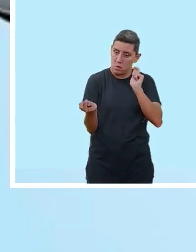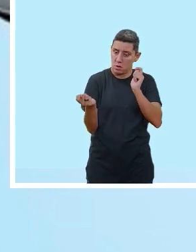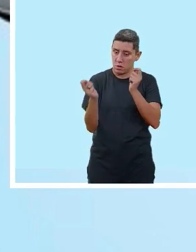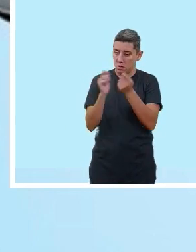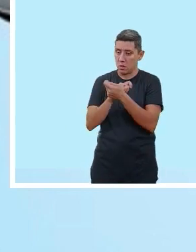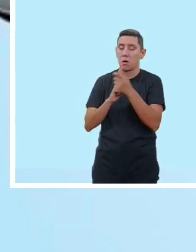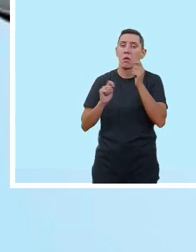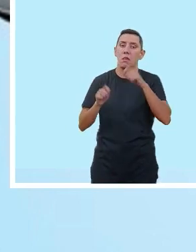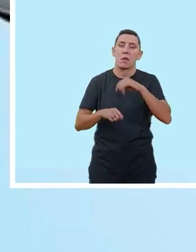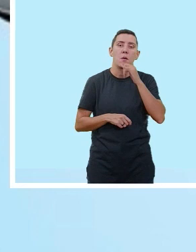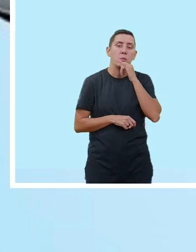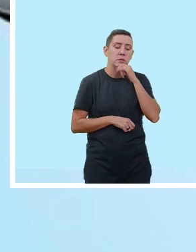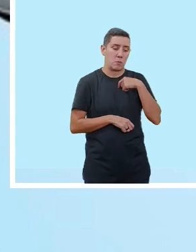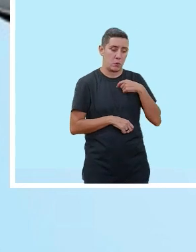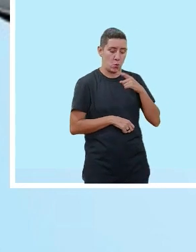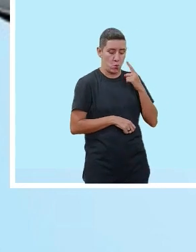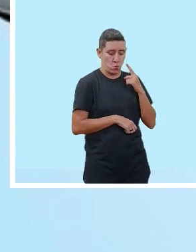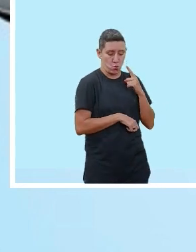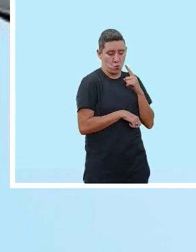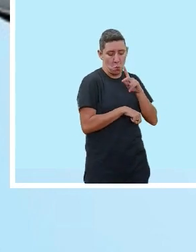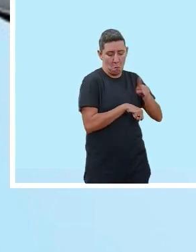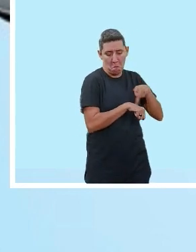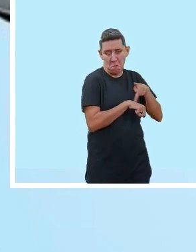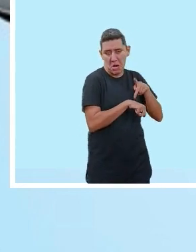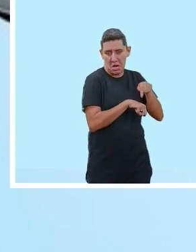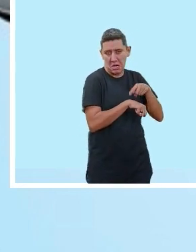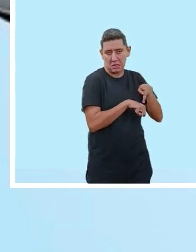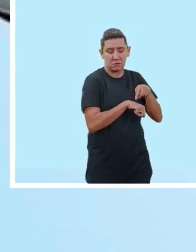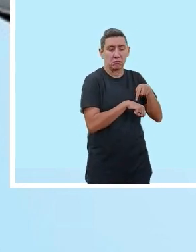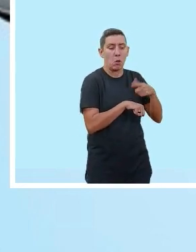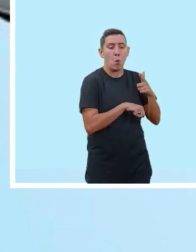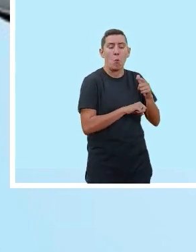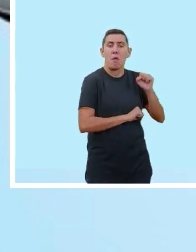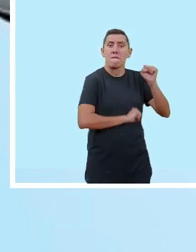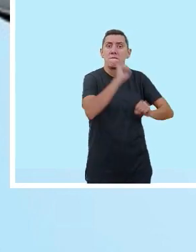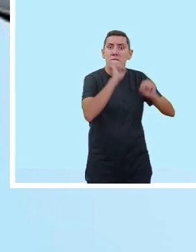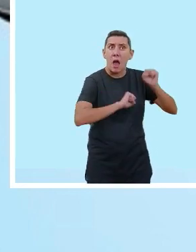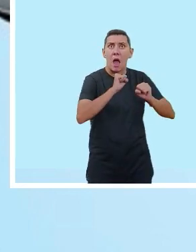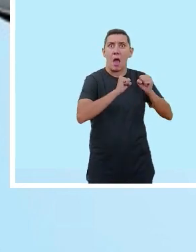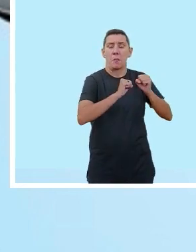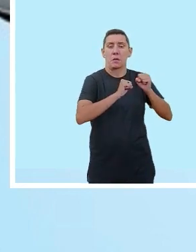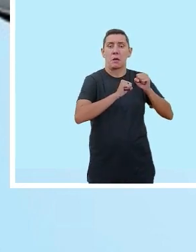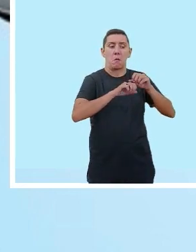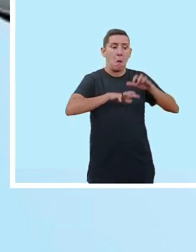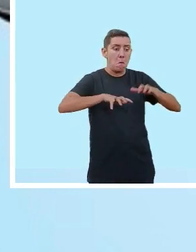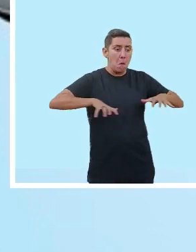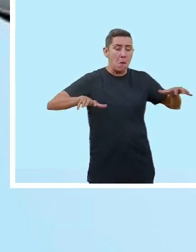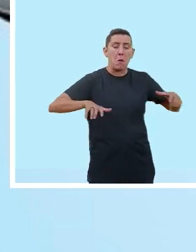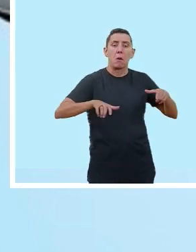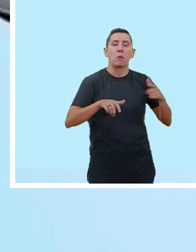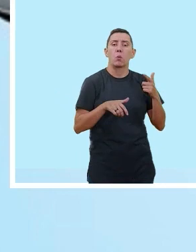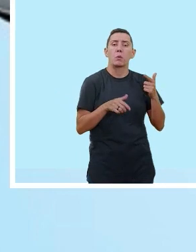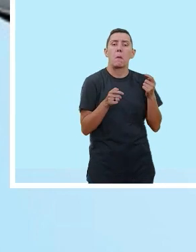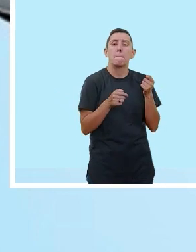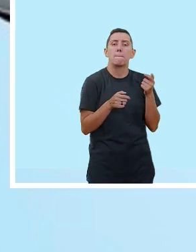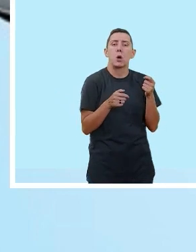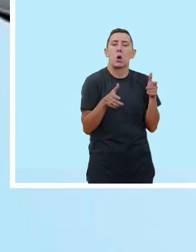imagina que um país que não emitiu durante o período de um ano toda a